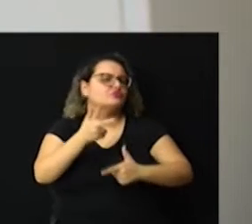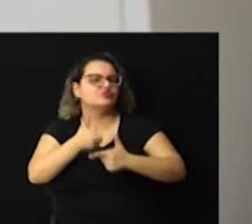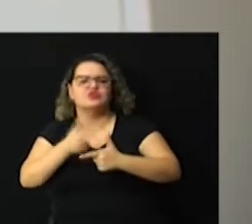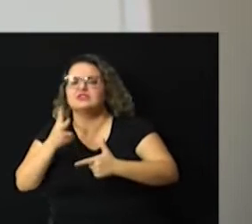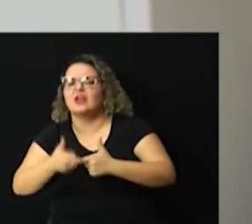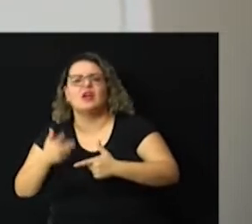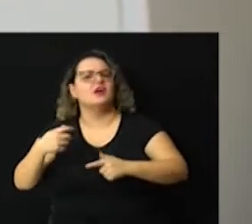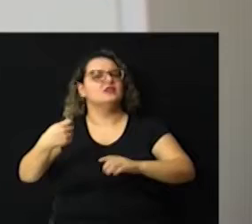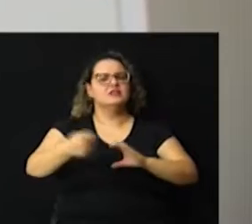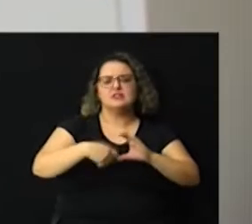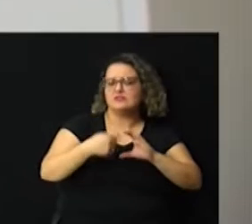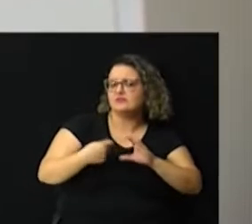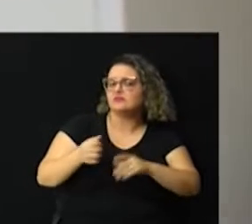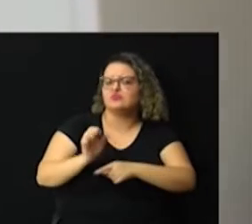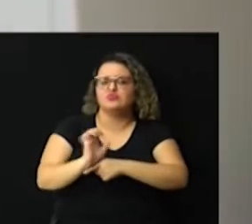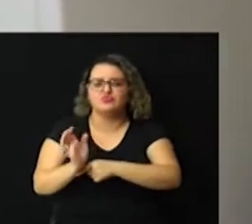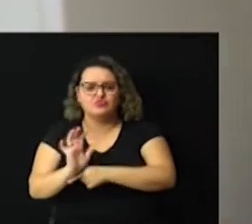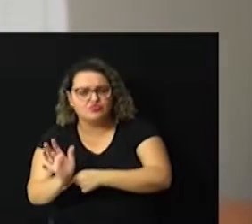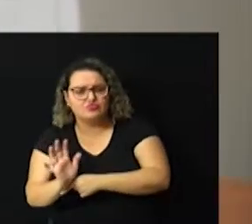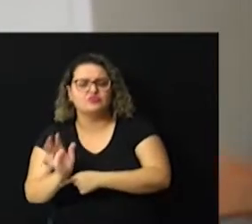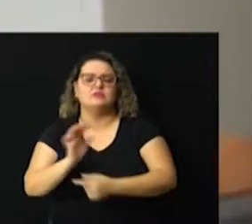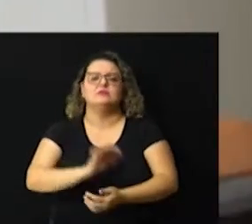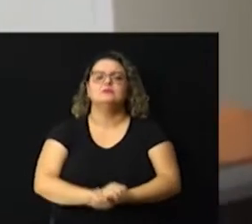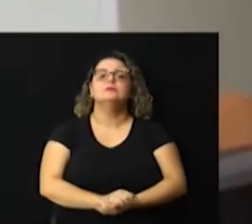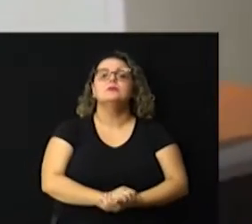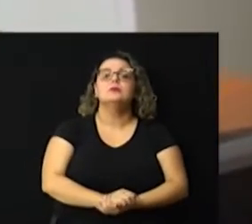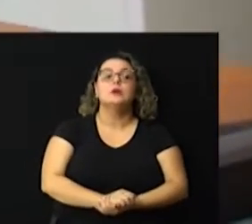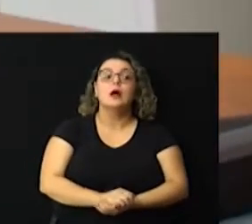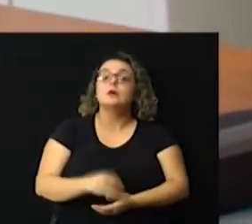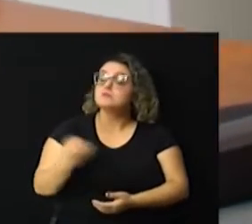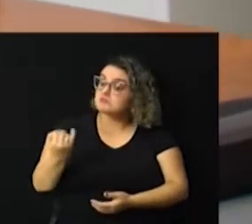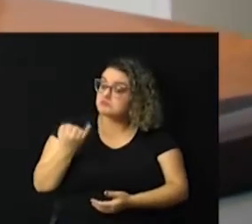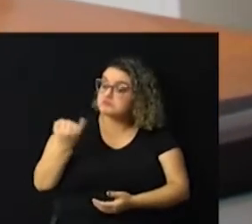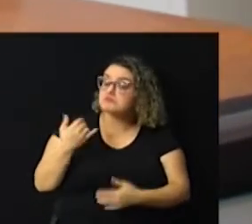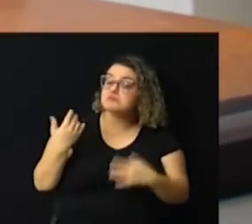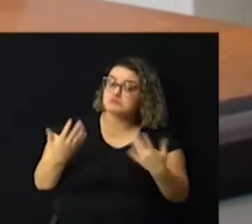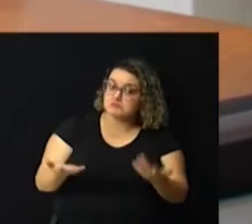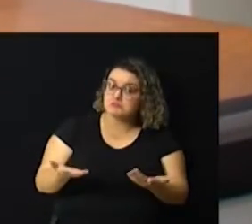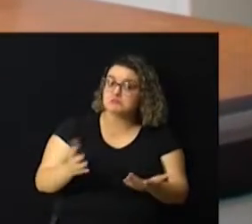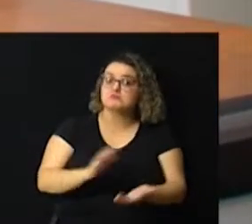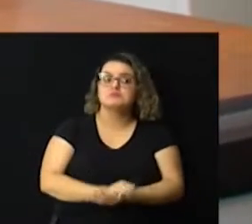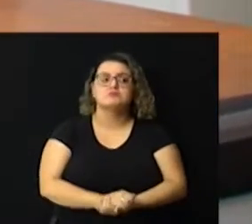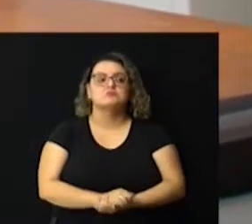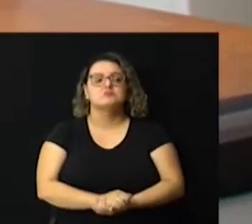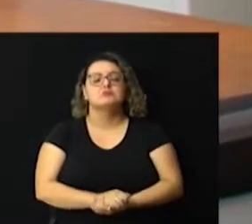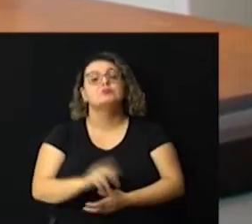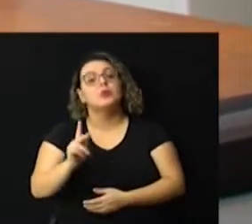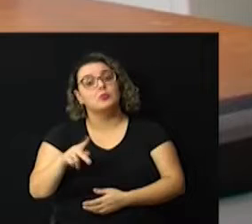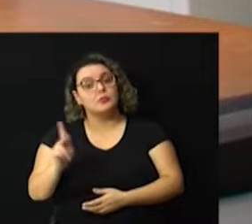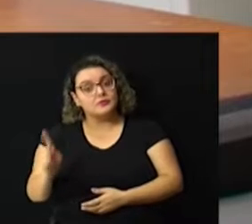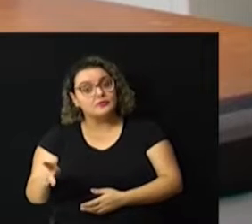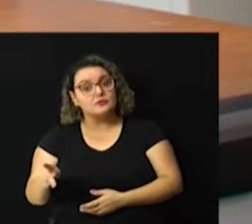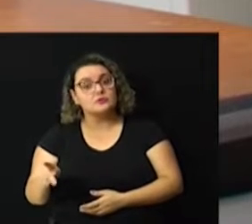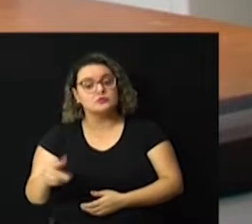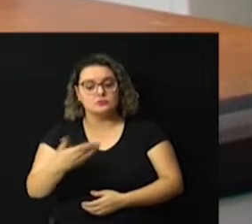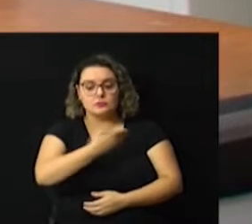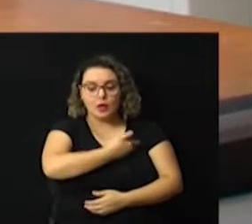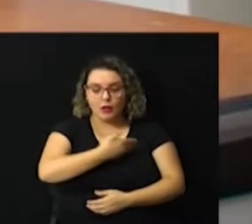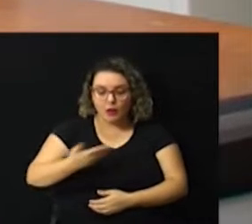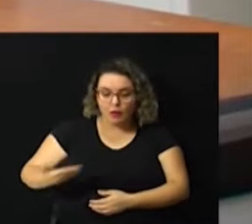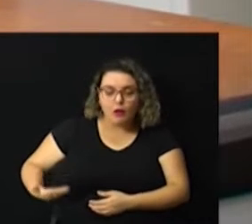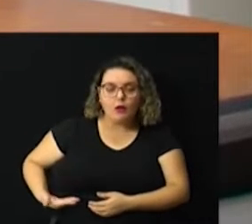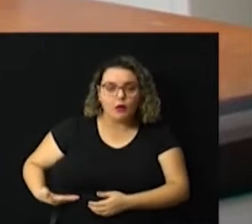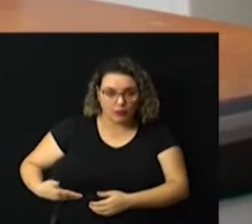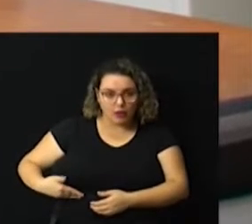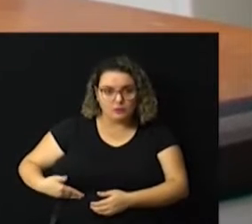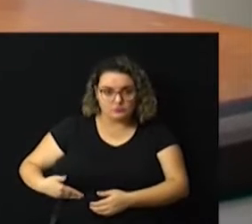filmes. Bom, é importante demais porque você não é uma professora da rede